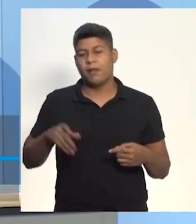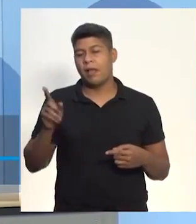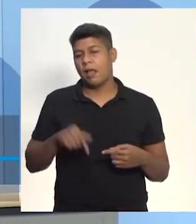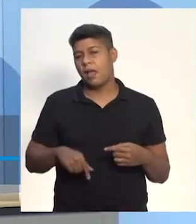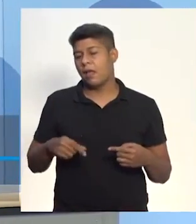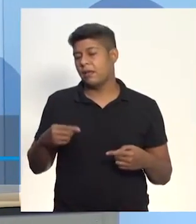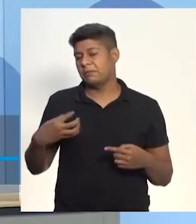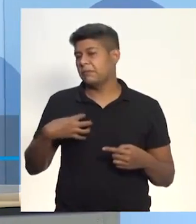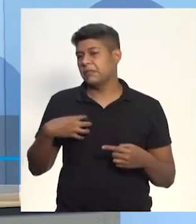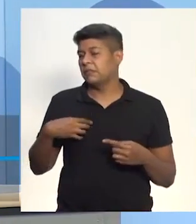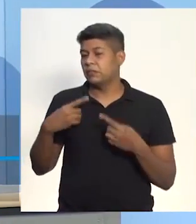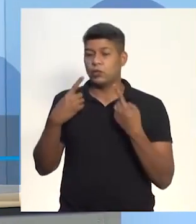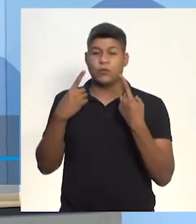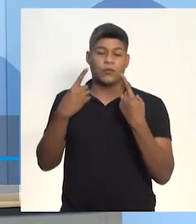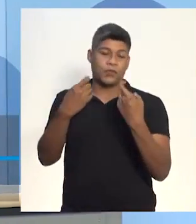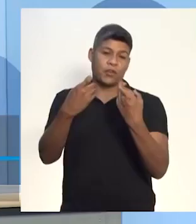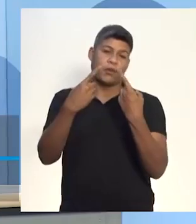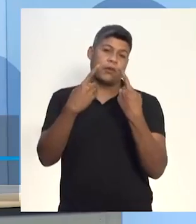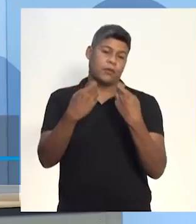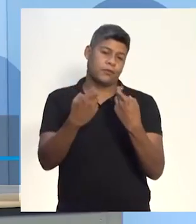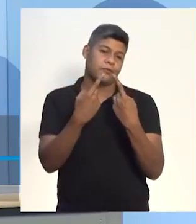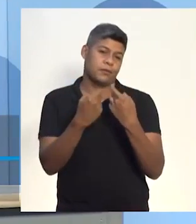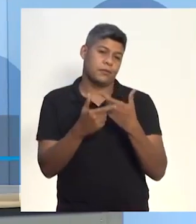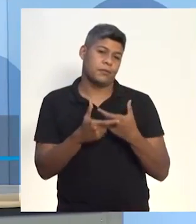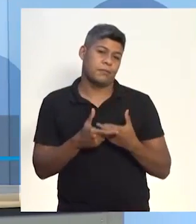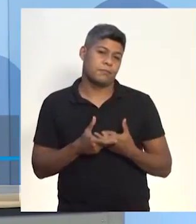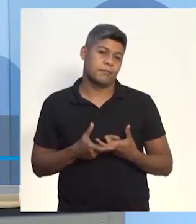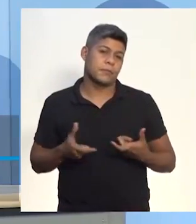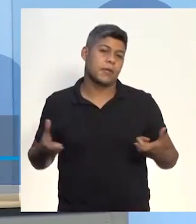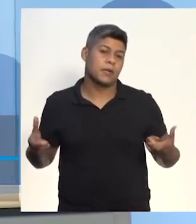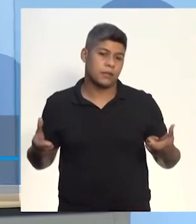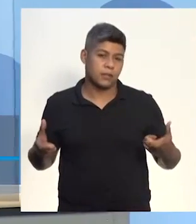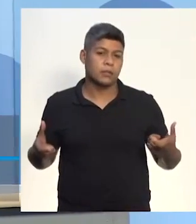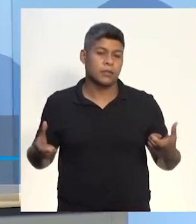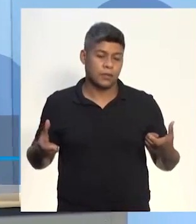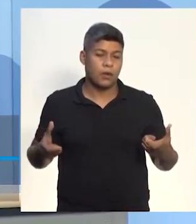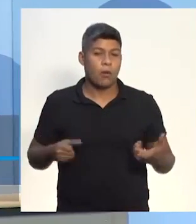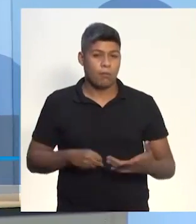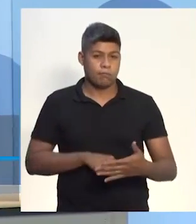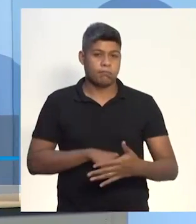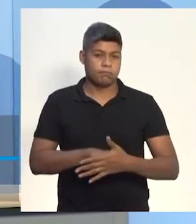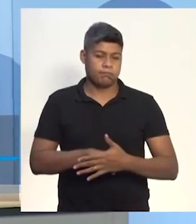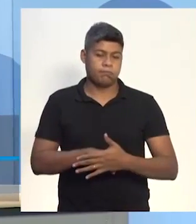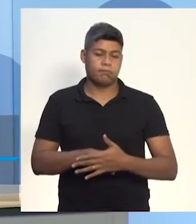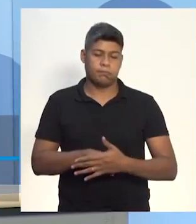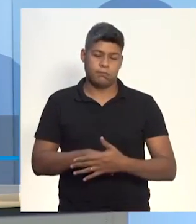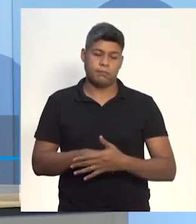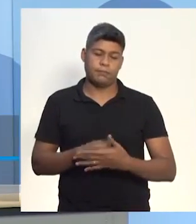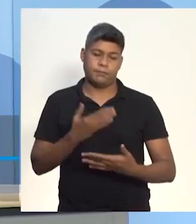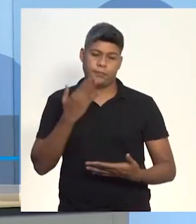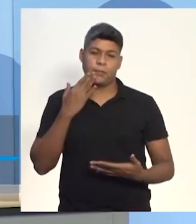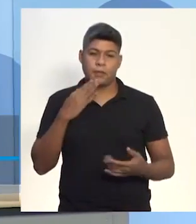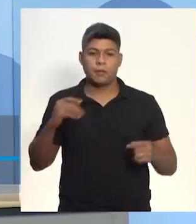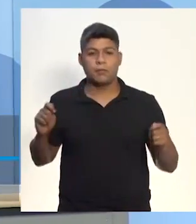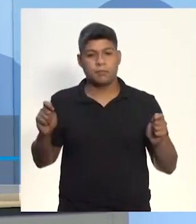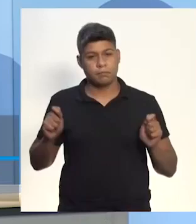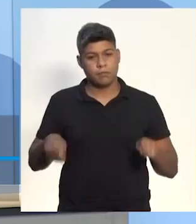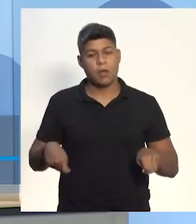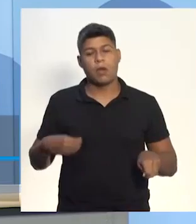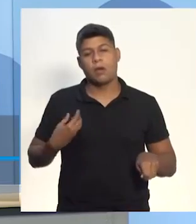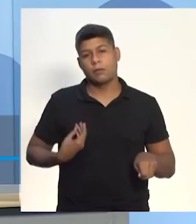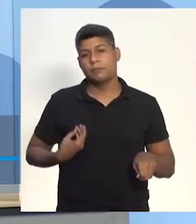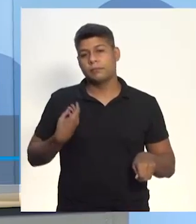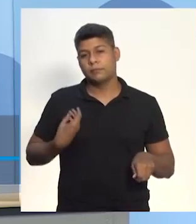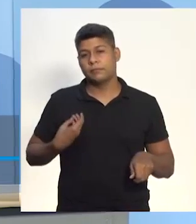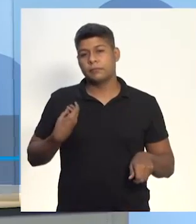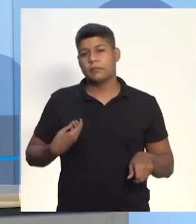violência. Uma violência muito maior do que roubar um pão para saciar a sua fome, que vai possibilitar a sua própria vida.